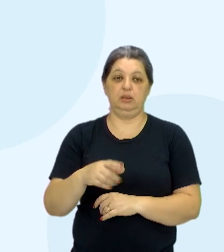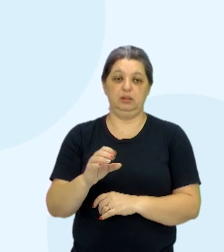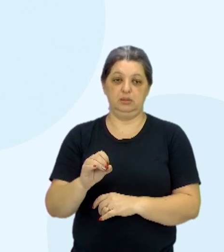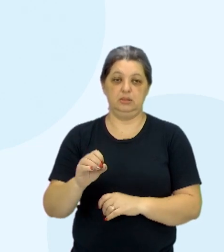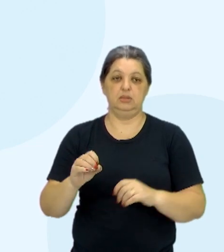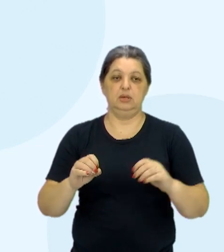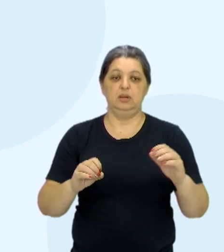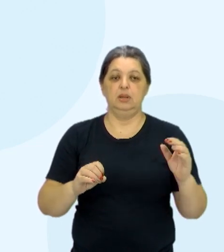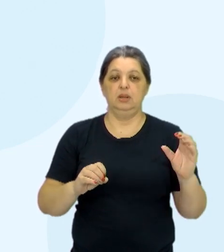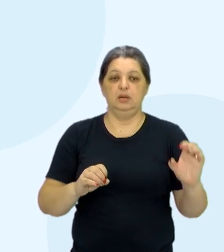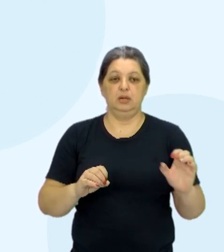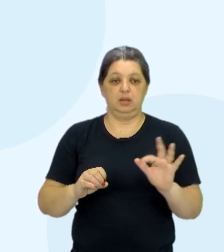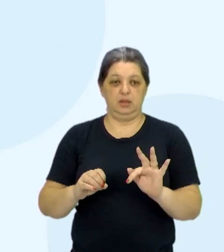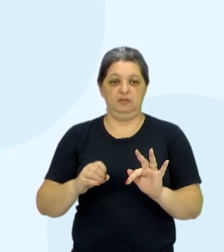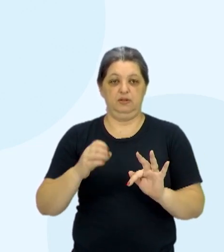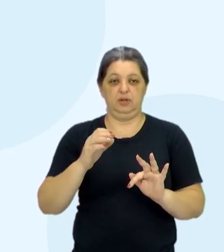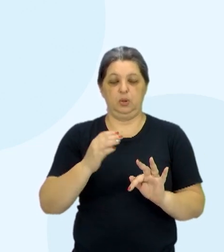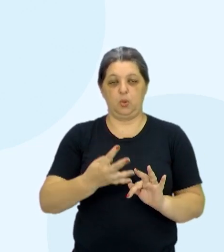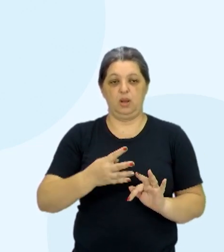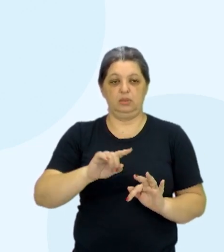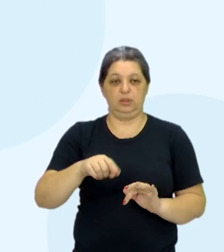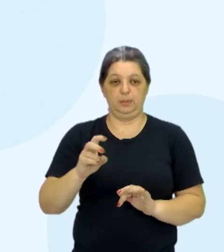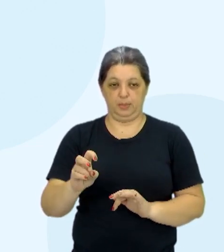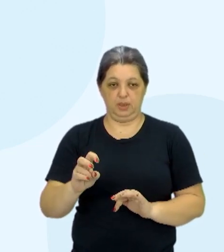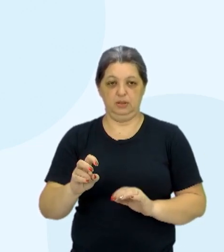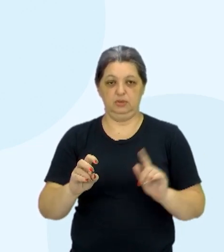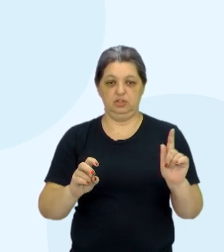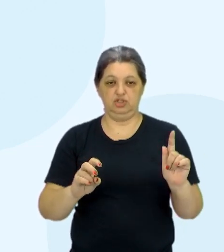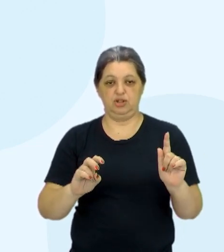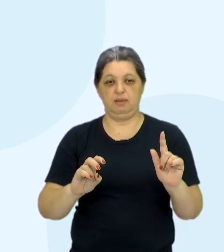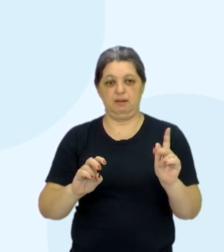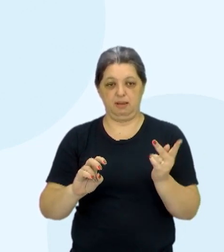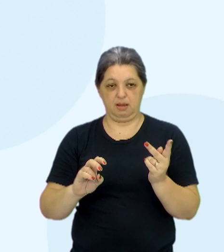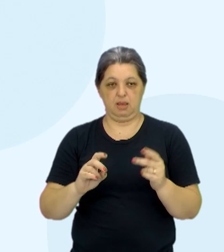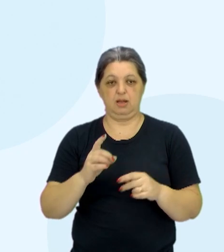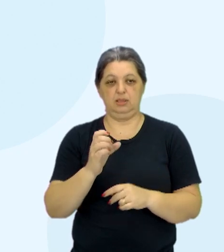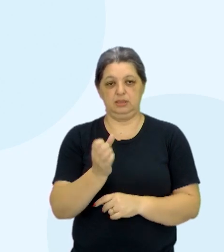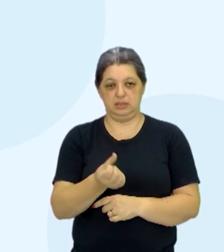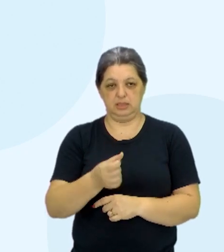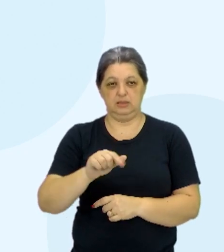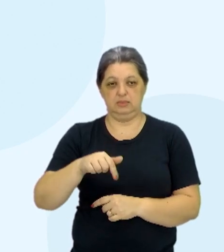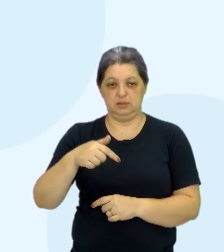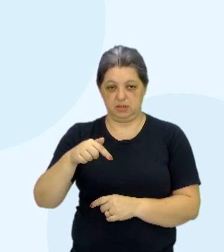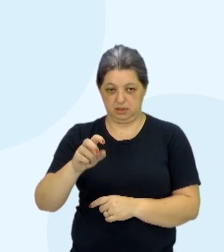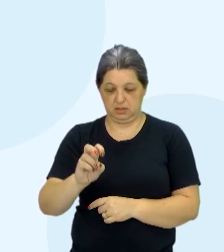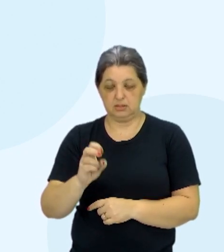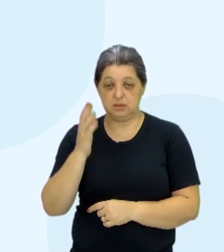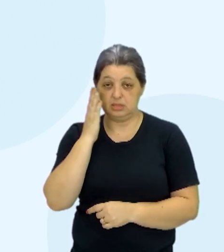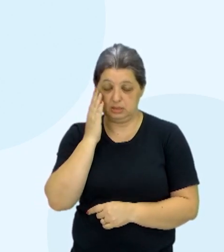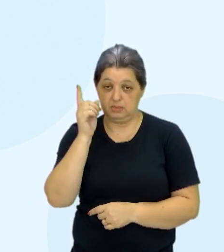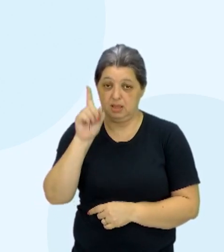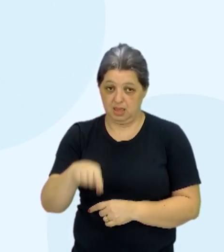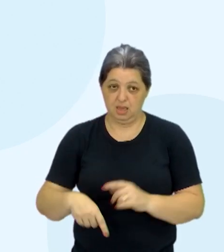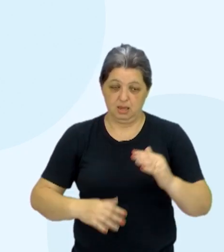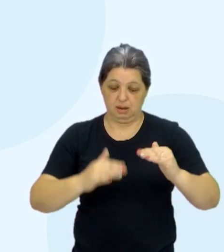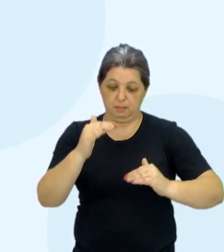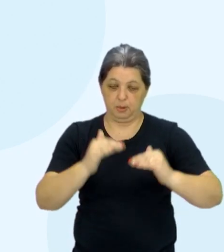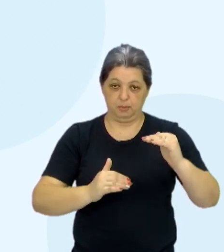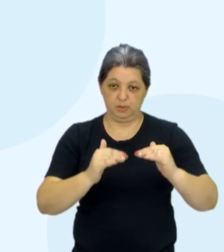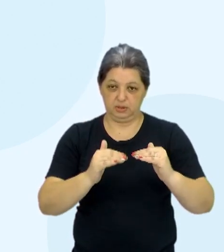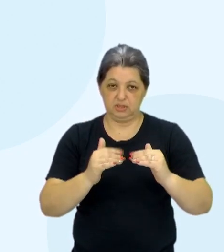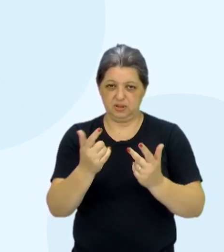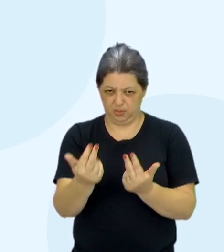4,5, o G 6,75. Eu quero saber se a razão entre esses segmentos é a mesma, quer